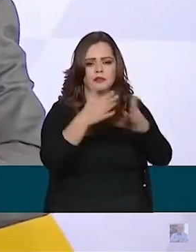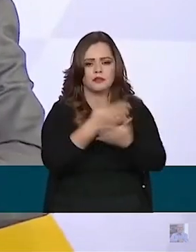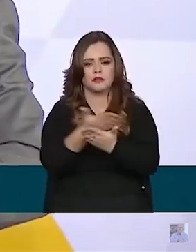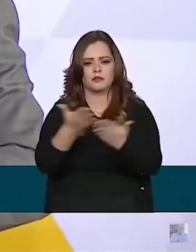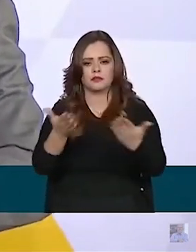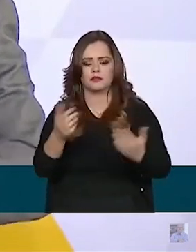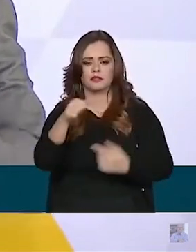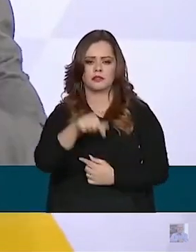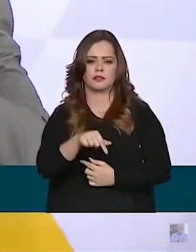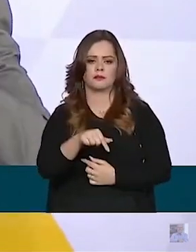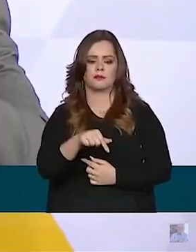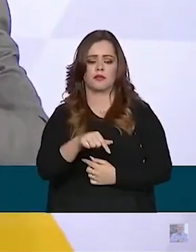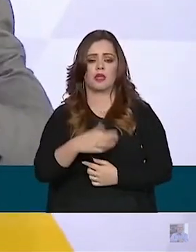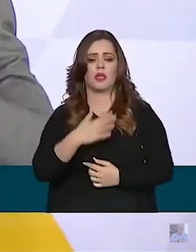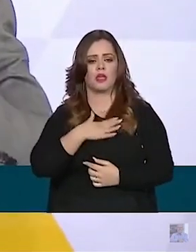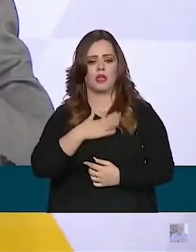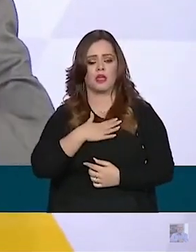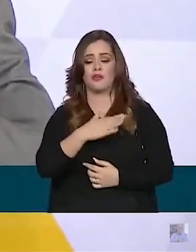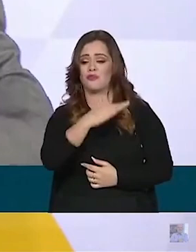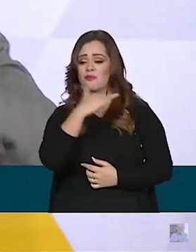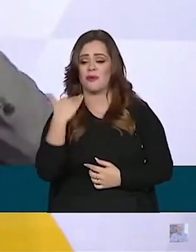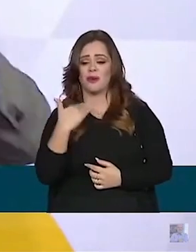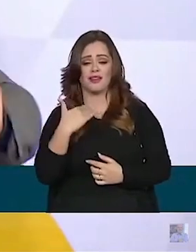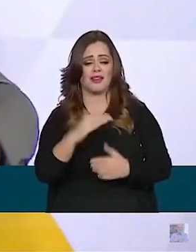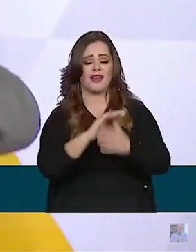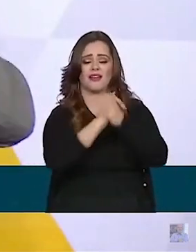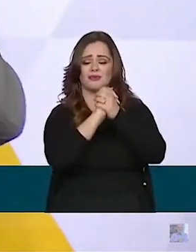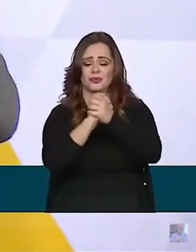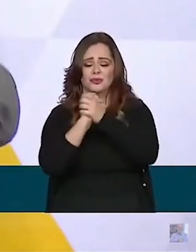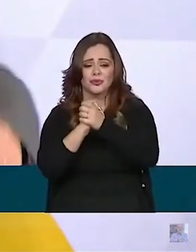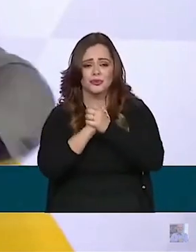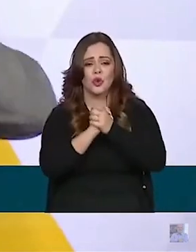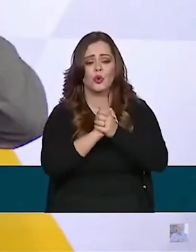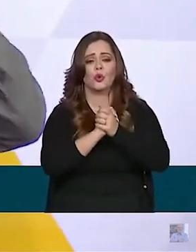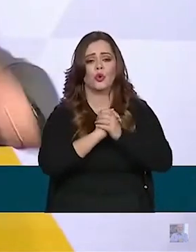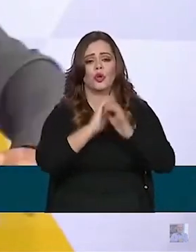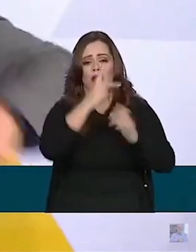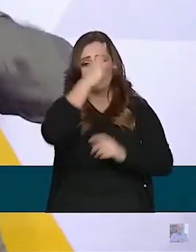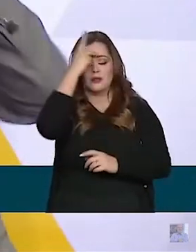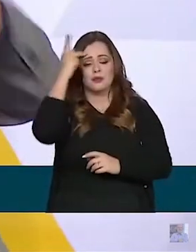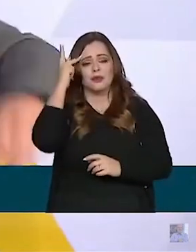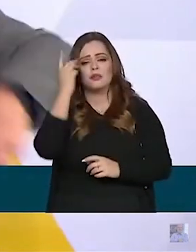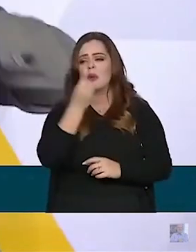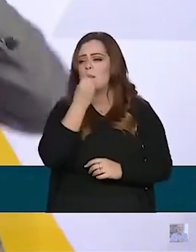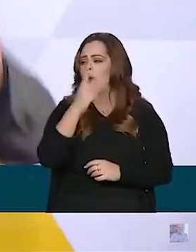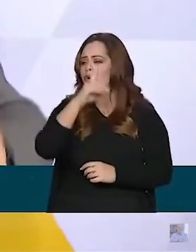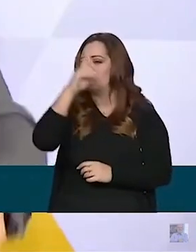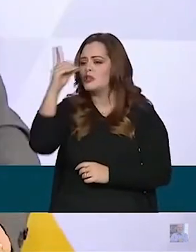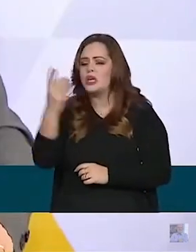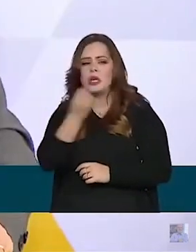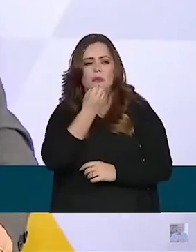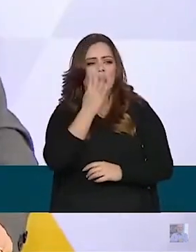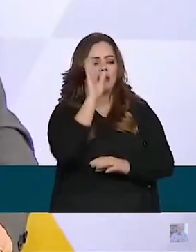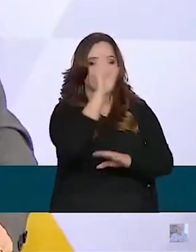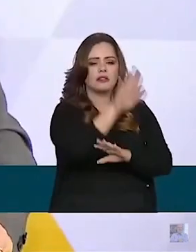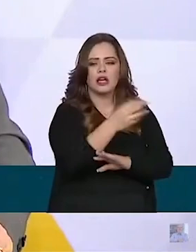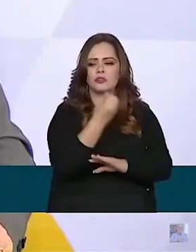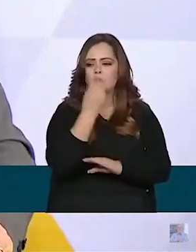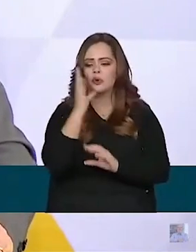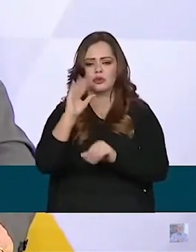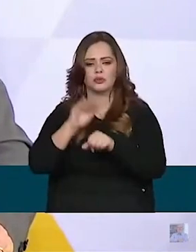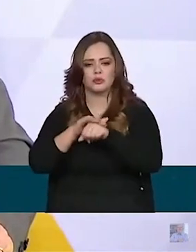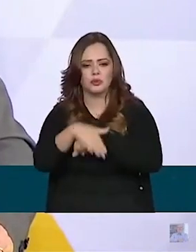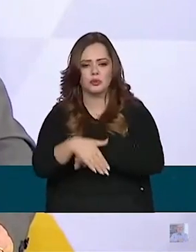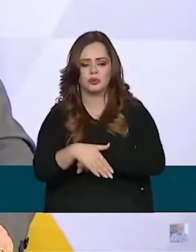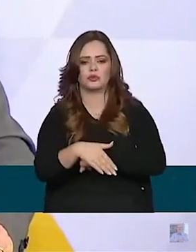aqui. Eu vou morrer agradecendo ao pessoal que todo dia gritava bom dia, boa tarde, boa noite, Lula,